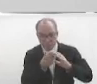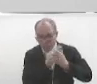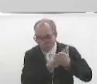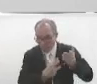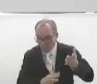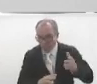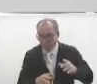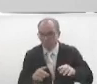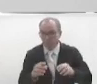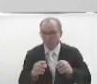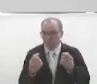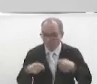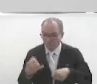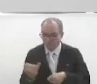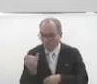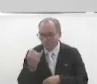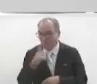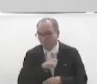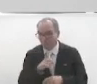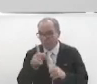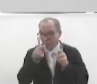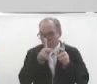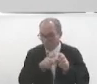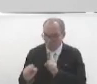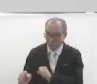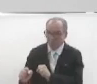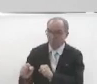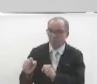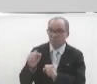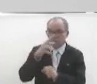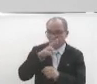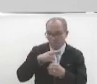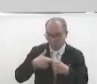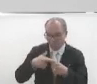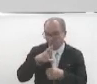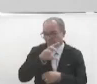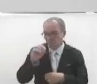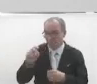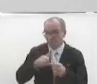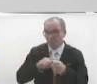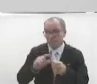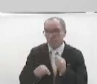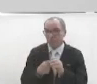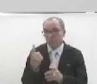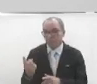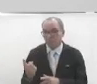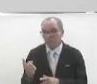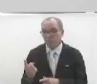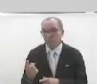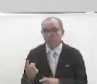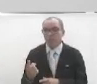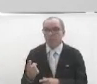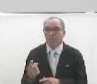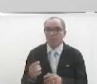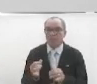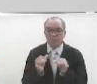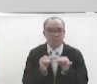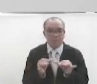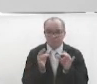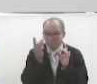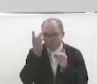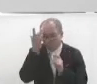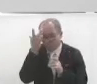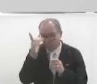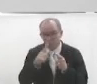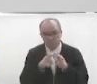Municipal e outras providências no âmbito do poder municipal de Rondonópolis o artigo 1º que modifica parcialmente